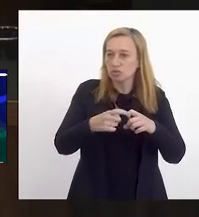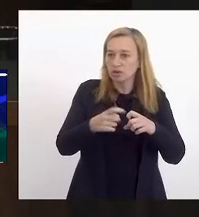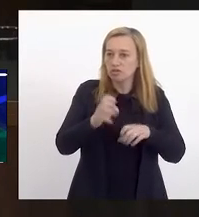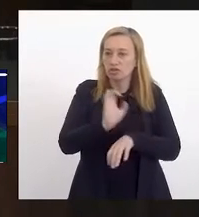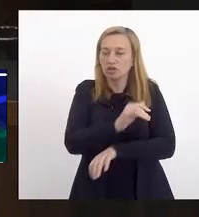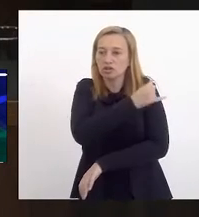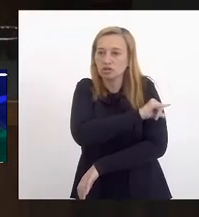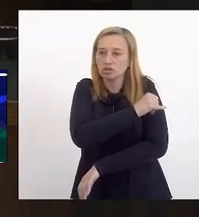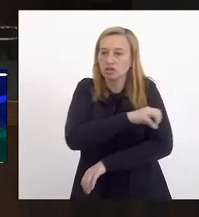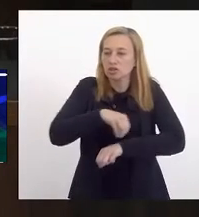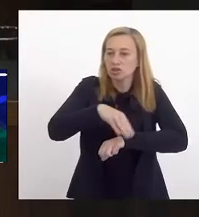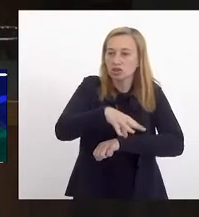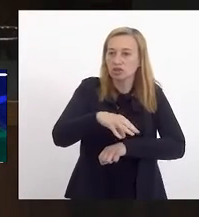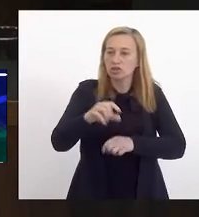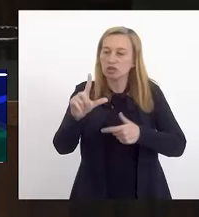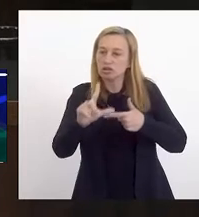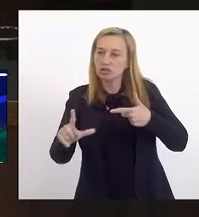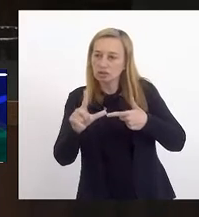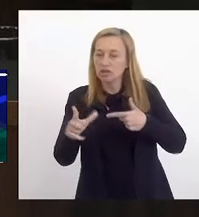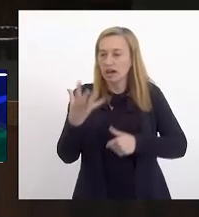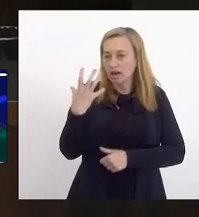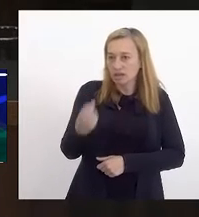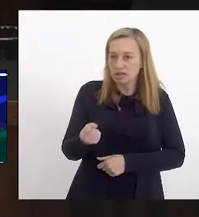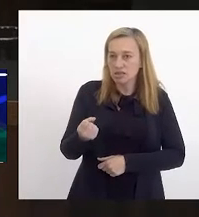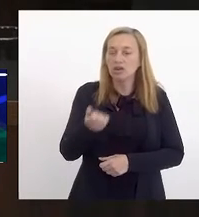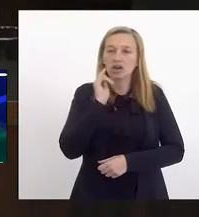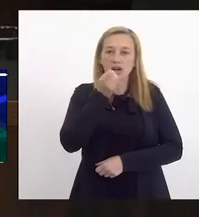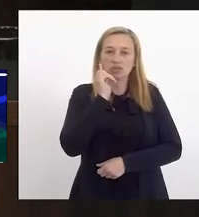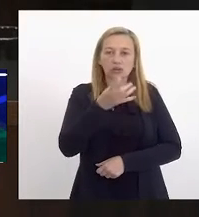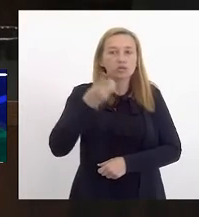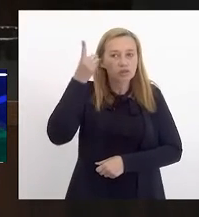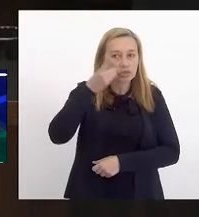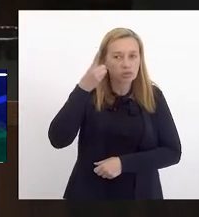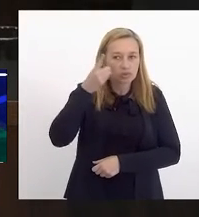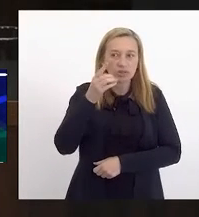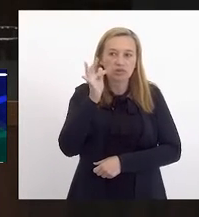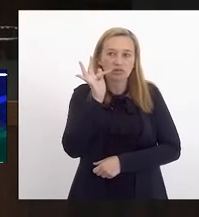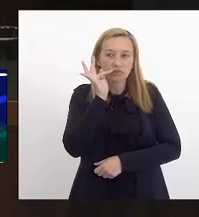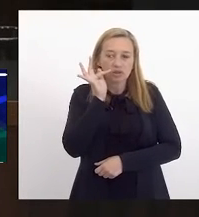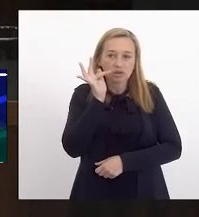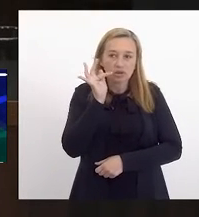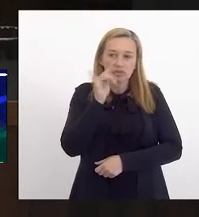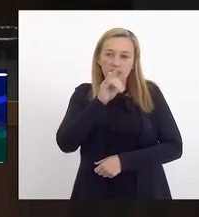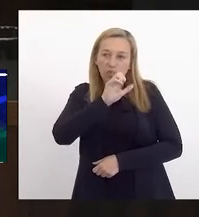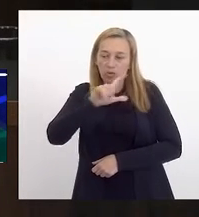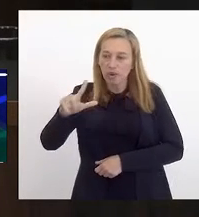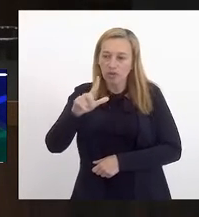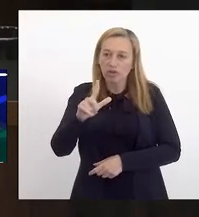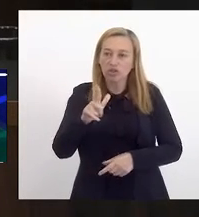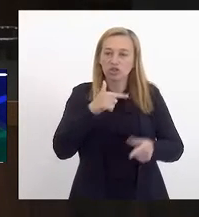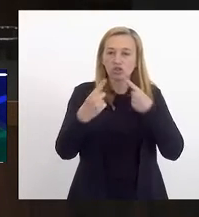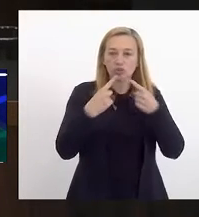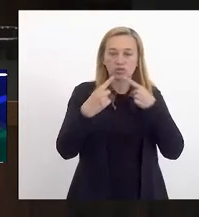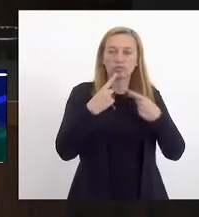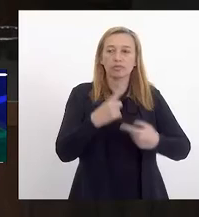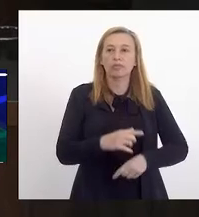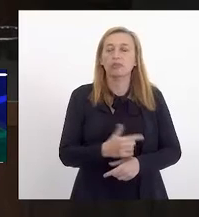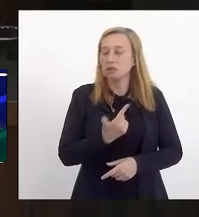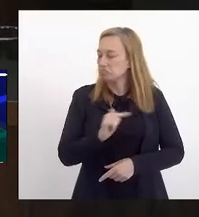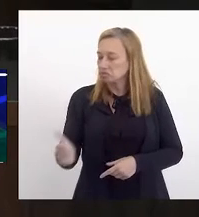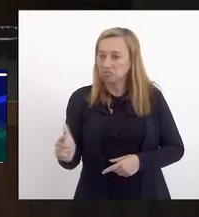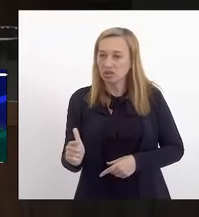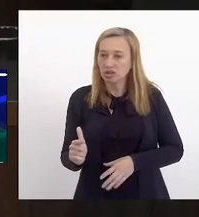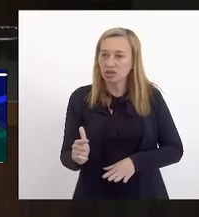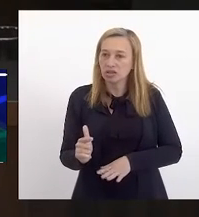da comissão de indicação legislativa favorável, relator deputado Felipe Poubel. Em discussão. Não havendo